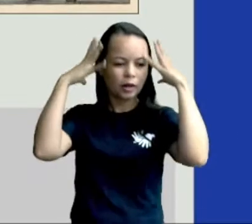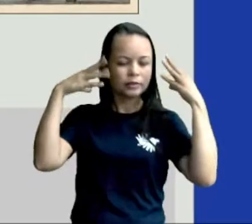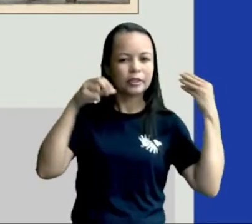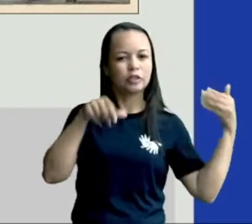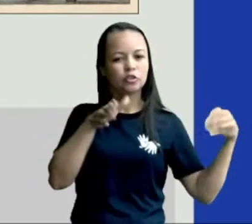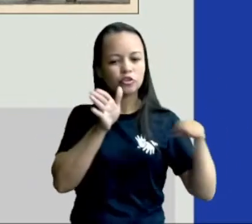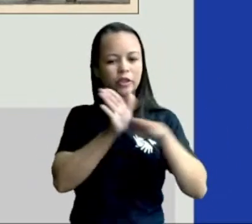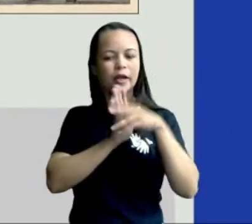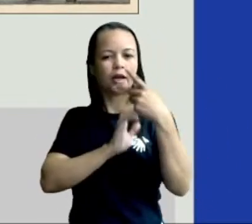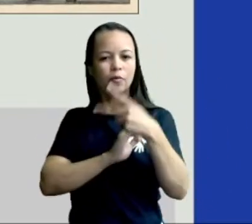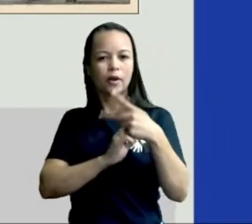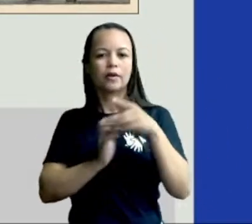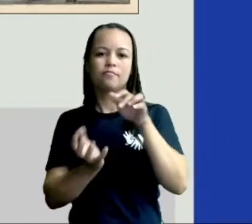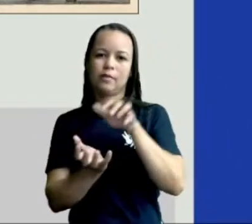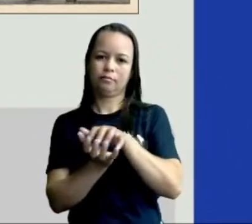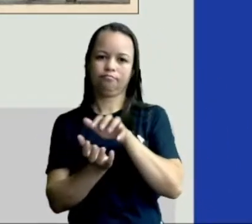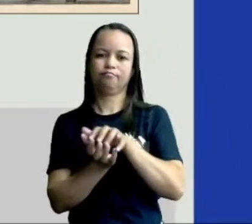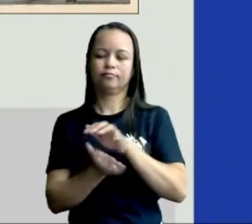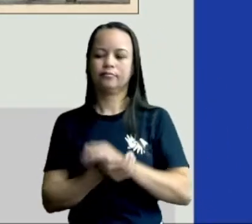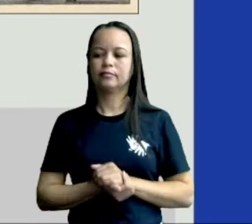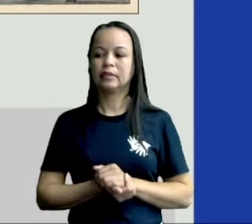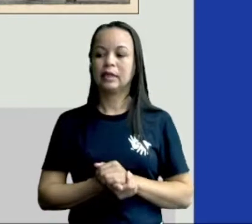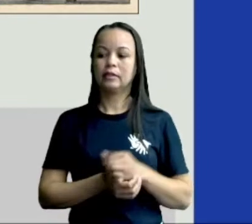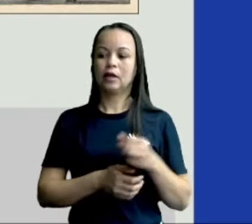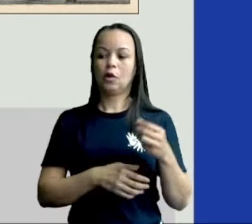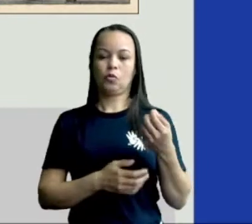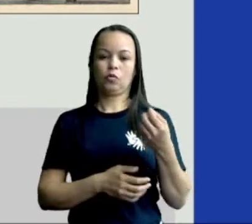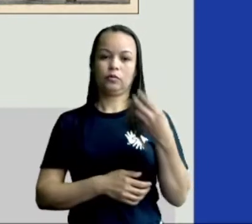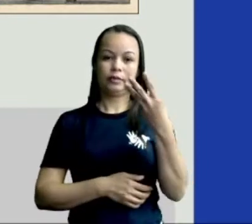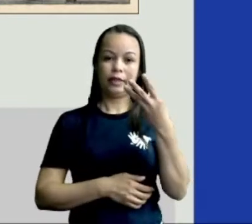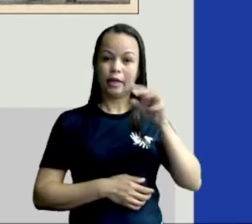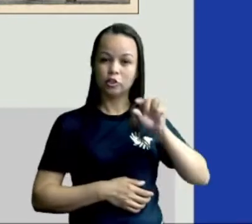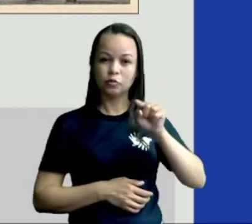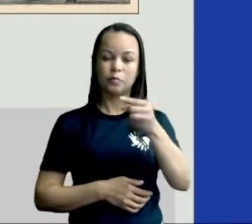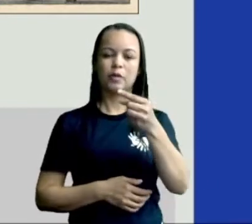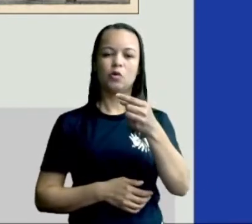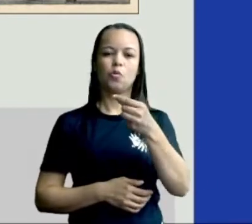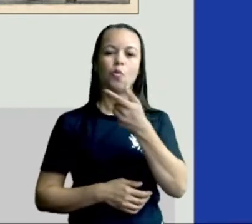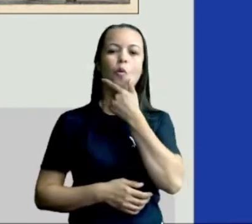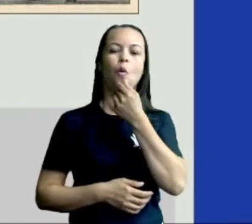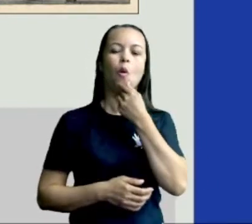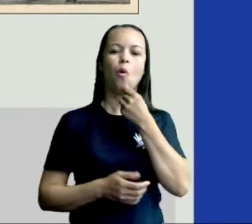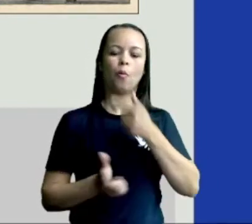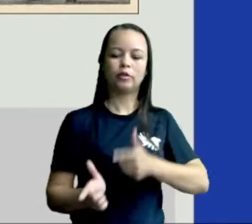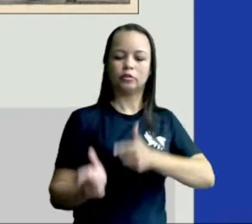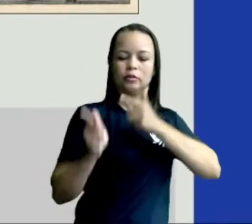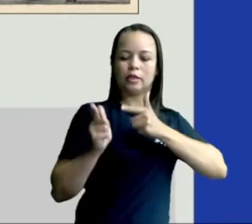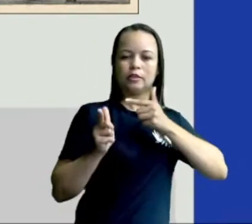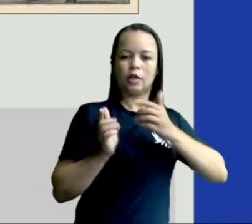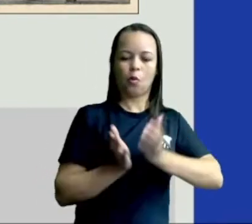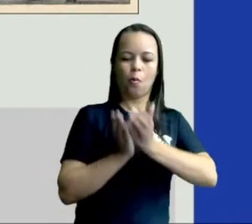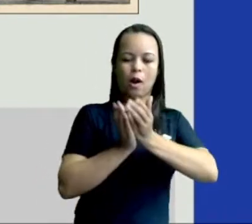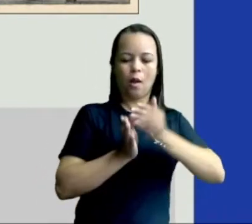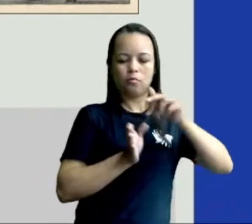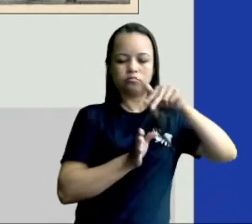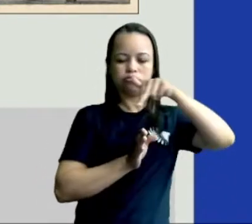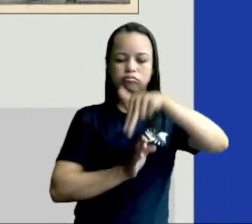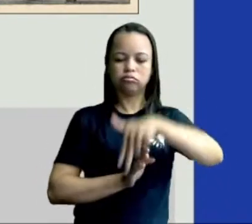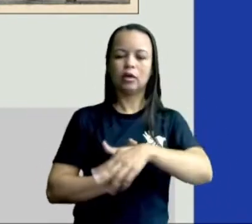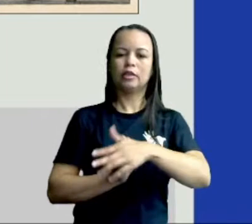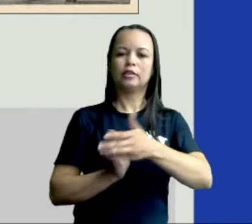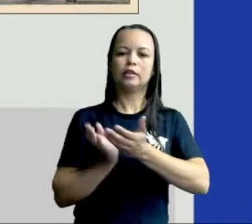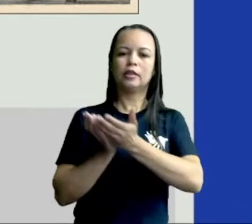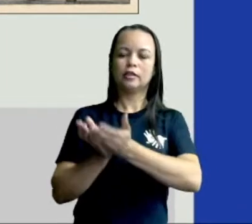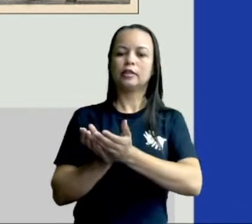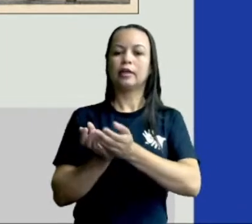3.000 homens bem armados desceram na praia de Pau Amarelo e tomaram Olinda. Na época, Olinda era a capital